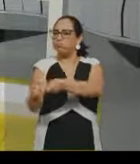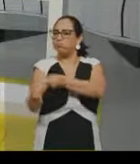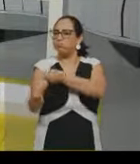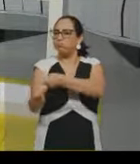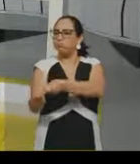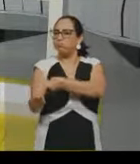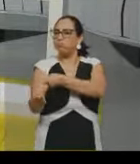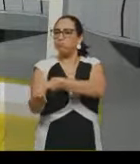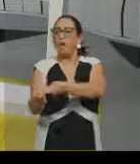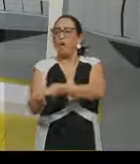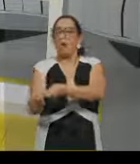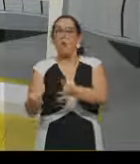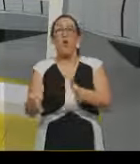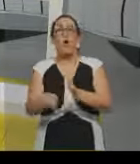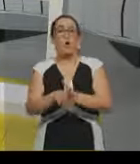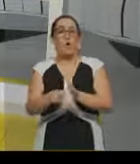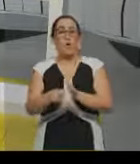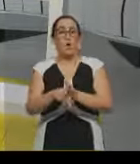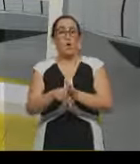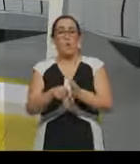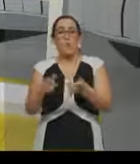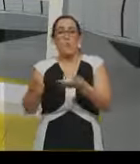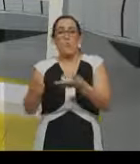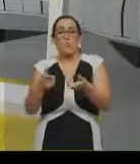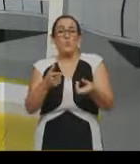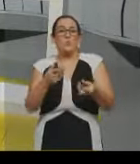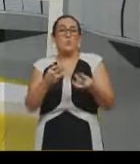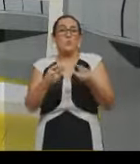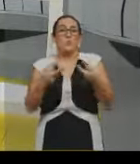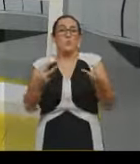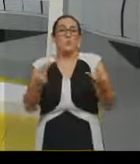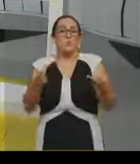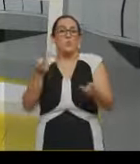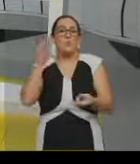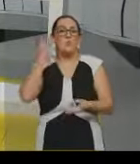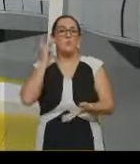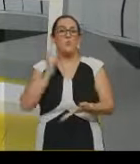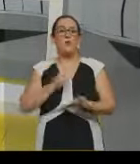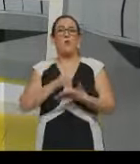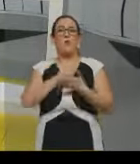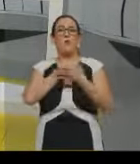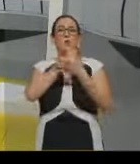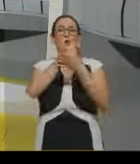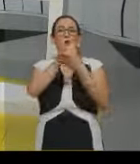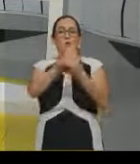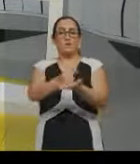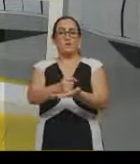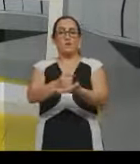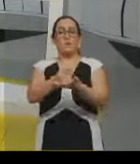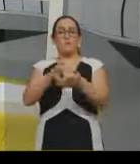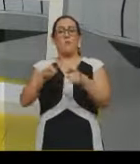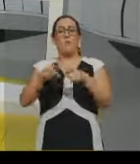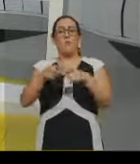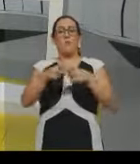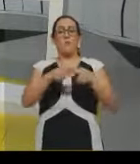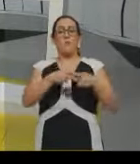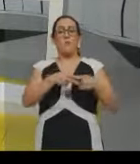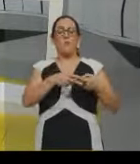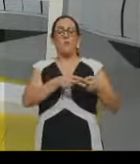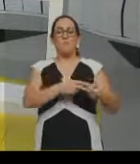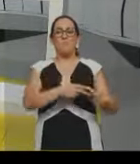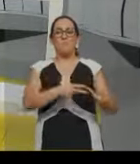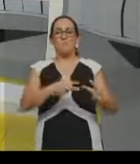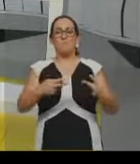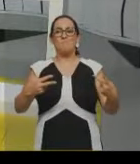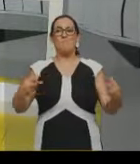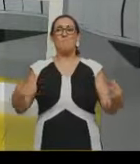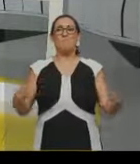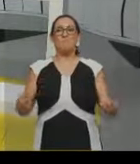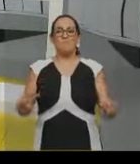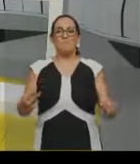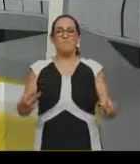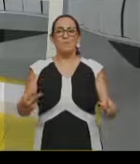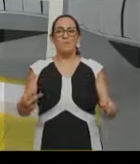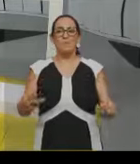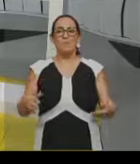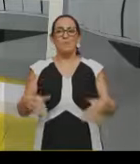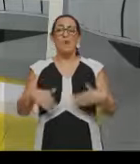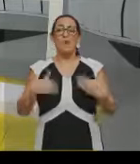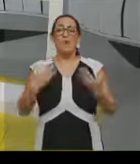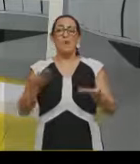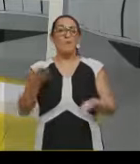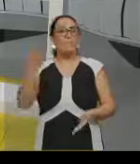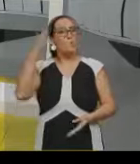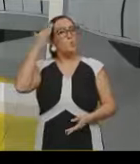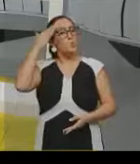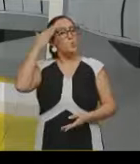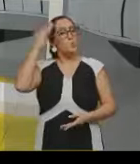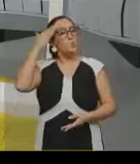que a situação ela seja, ainda que gradativamente, corrigida. Mas isso não acontece. Por isso a gente entende, né,